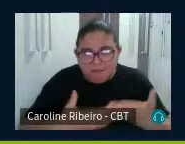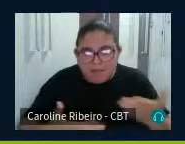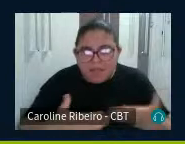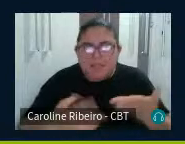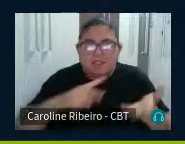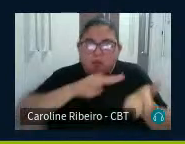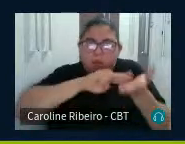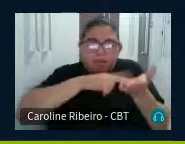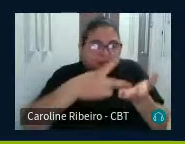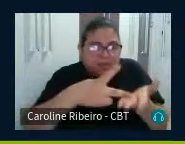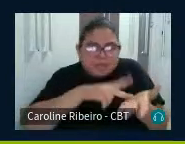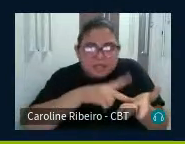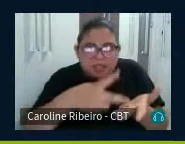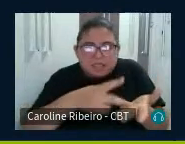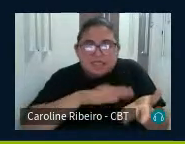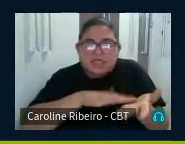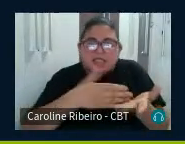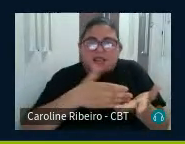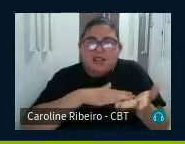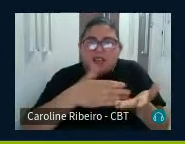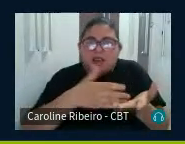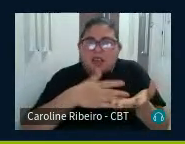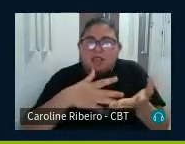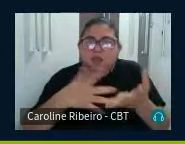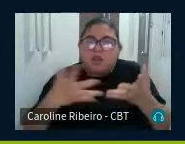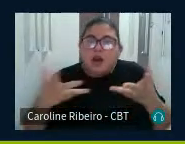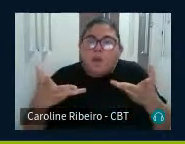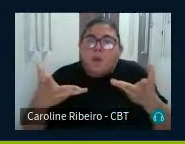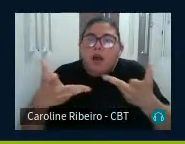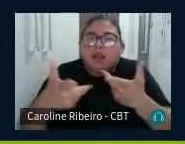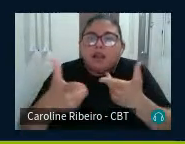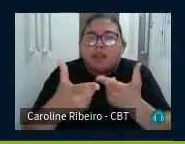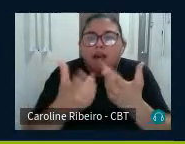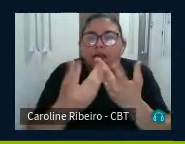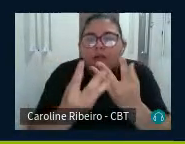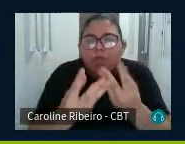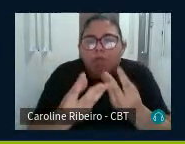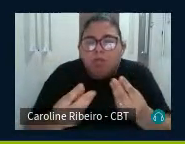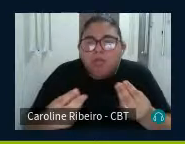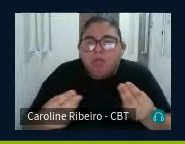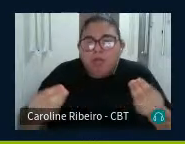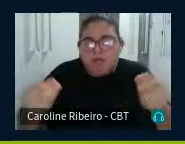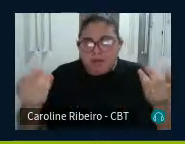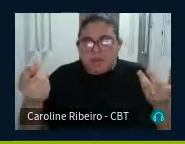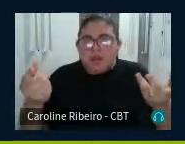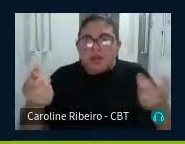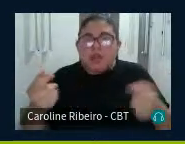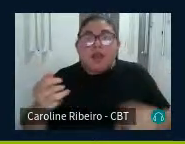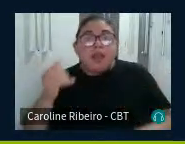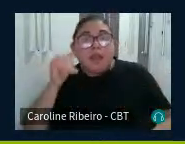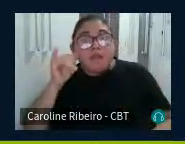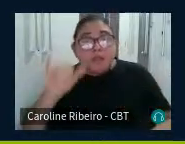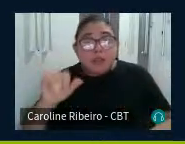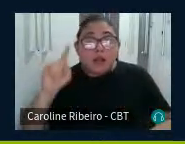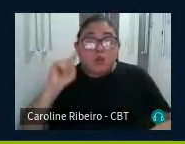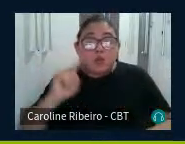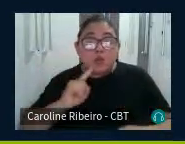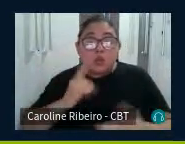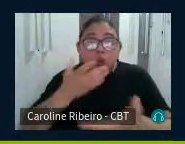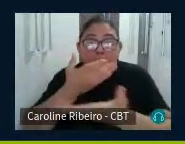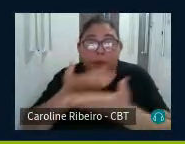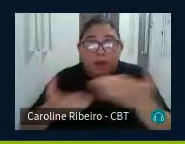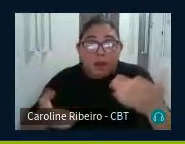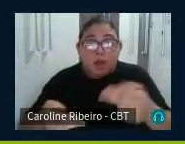tradutório, né? E aí, para não, né, para que o surdo, né, ele não tenha perca, né, aí a